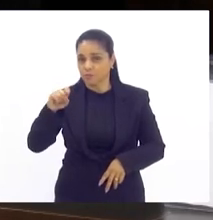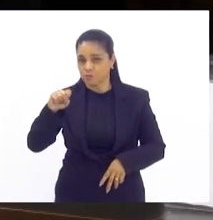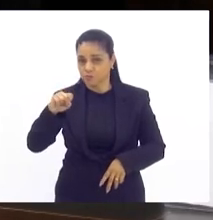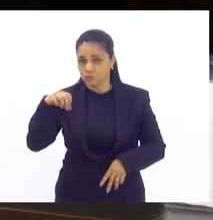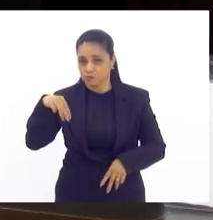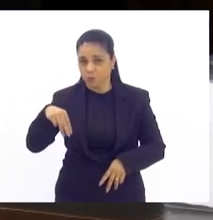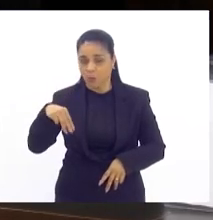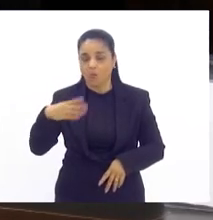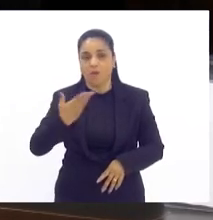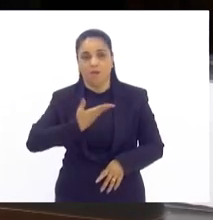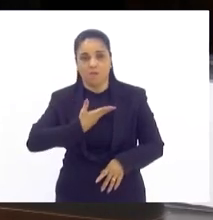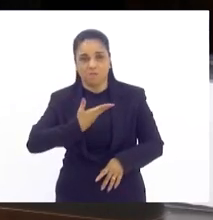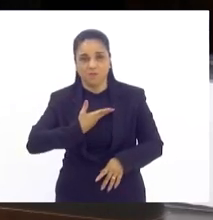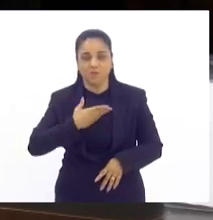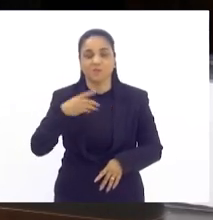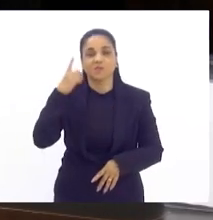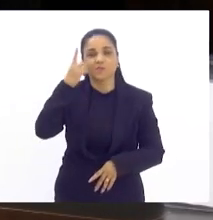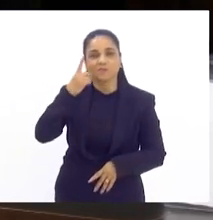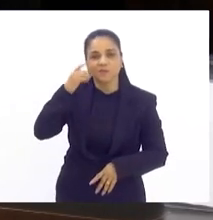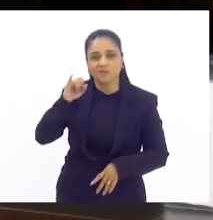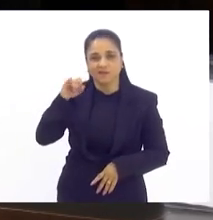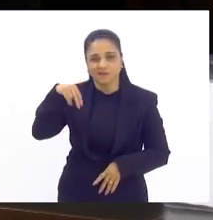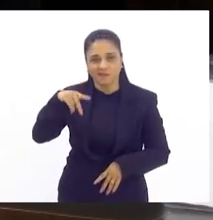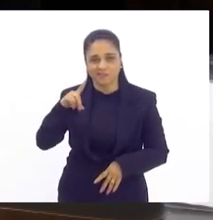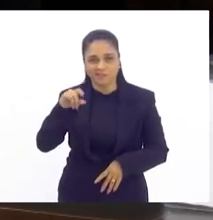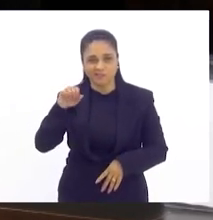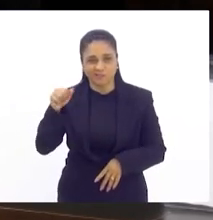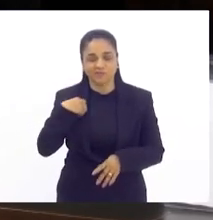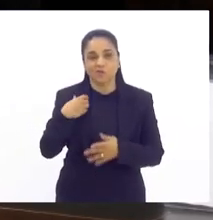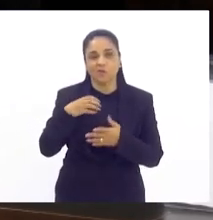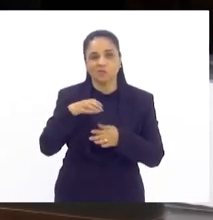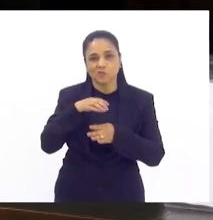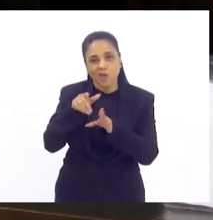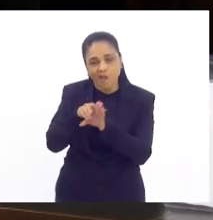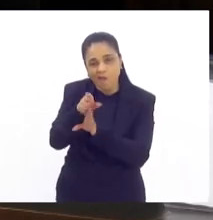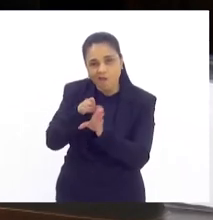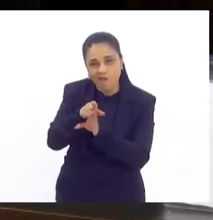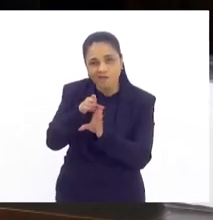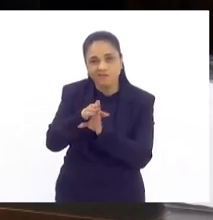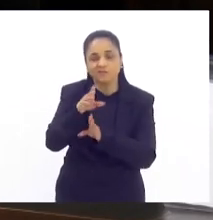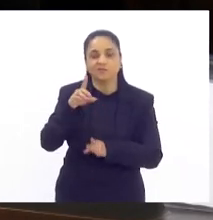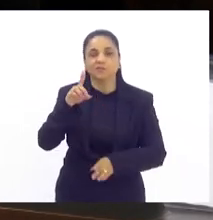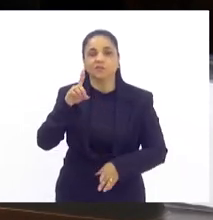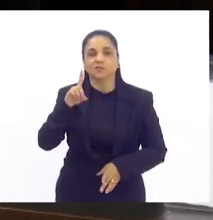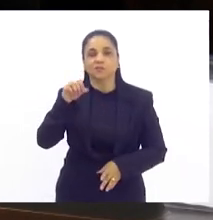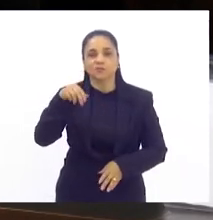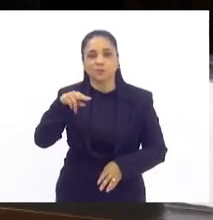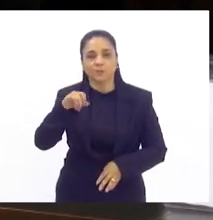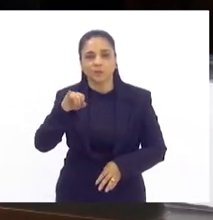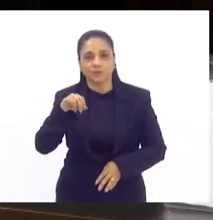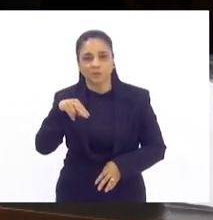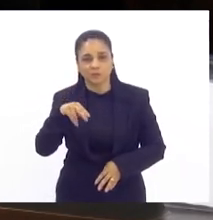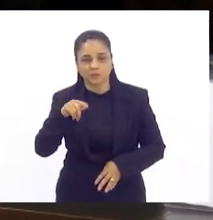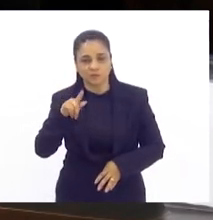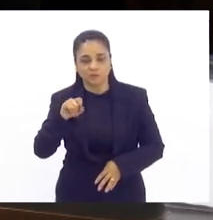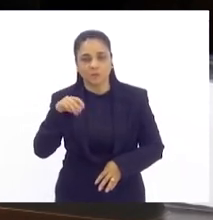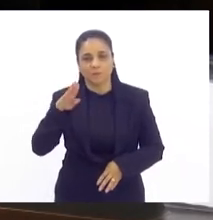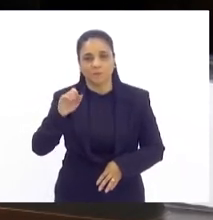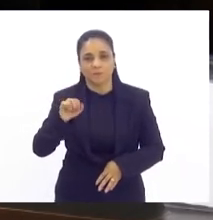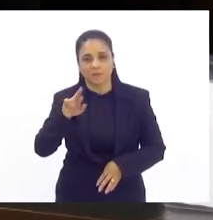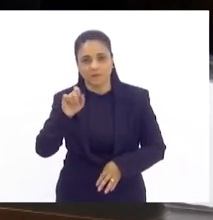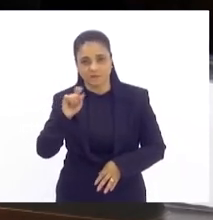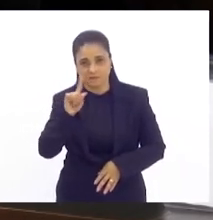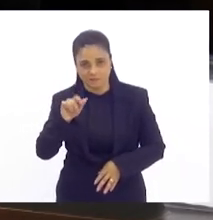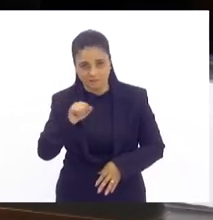deputada Índia Armelau, nosso conselheiro do Tribunal de Contas, Domingo Brazão, nosso